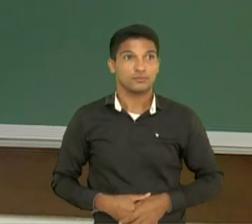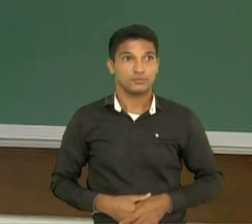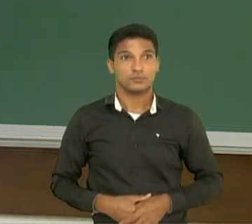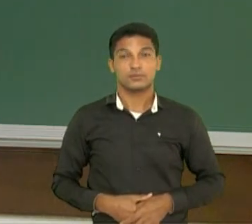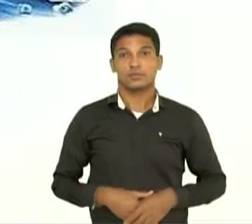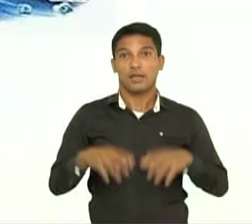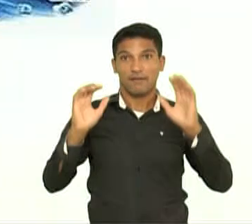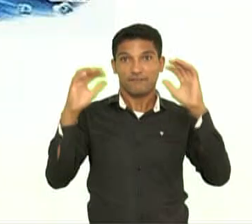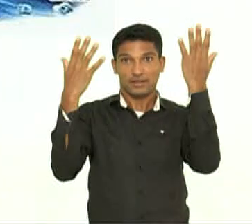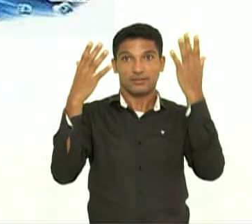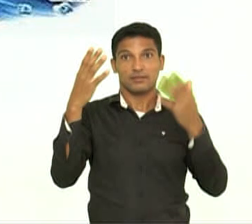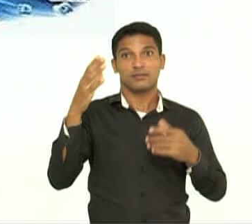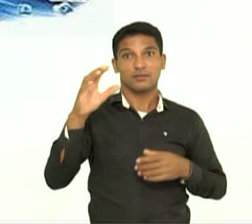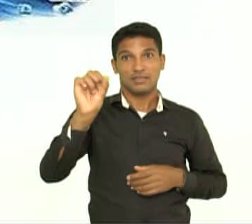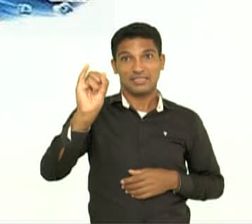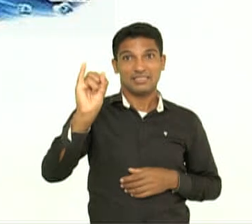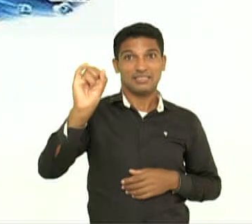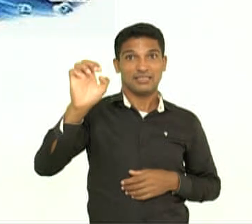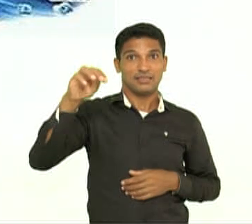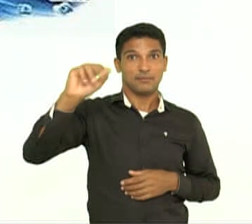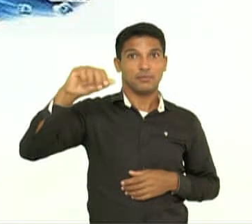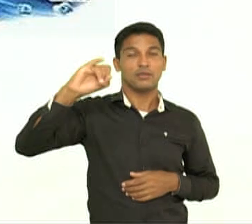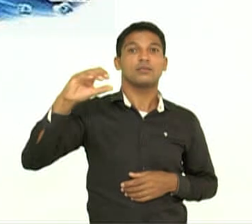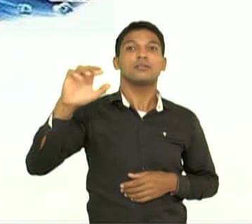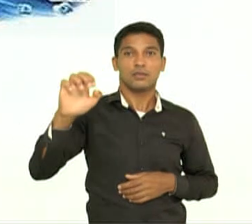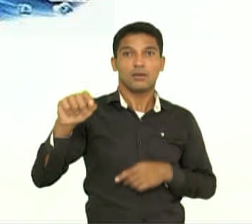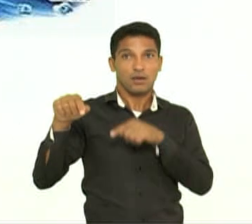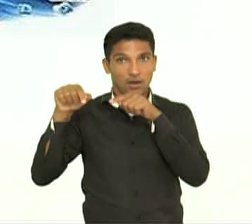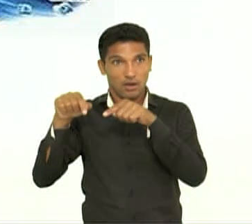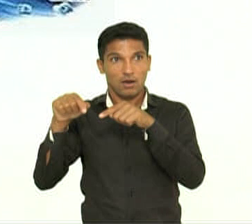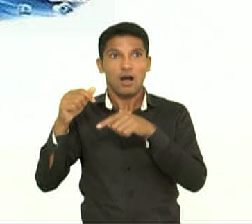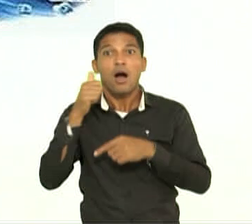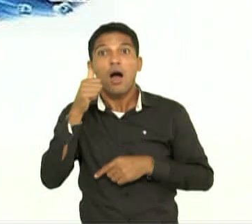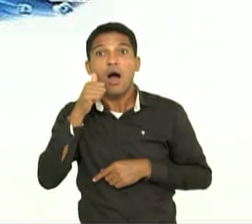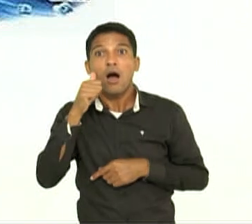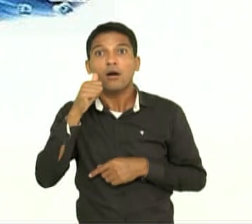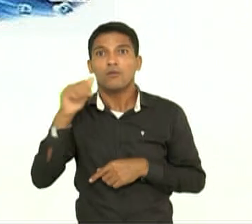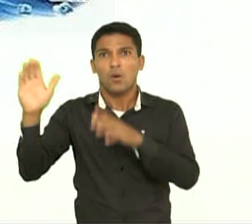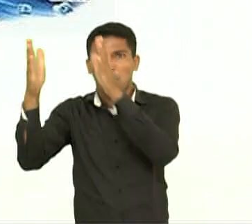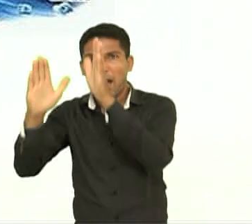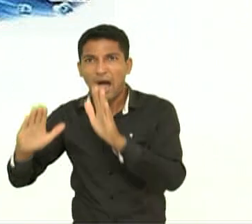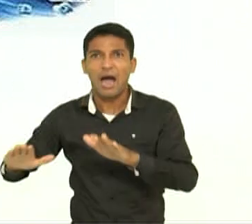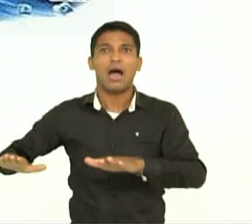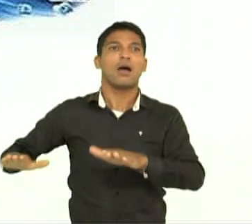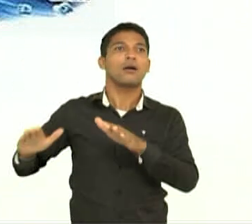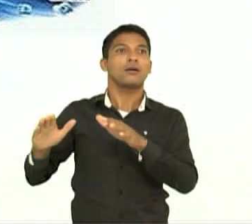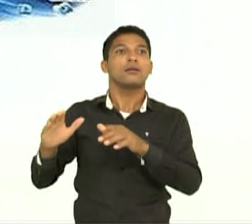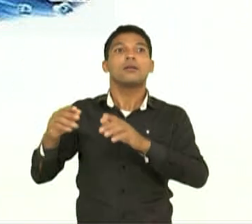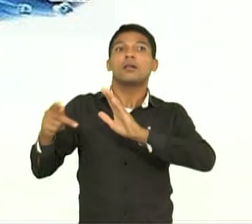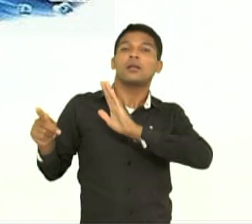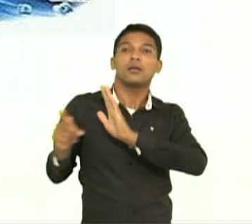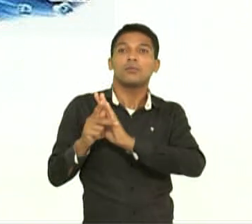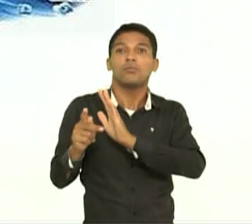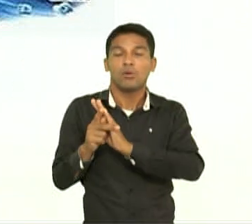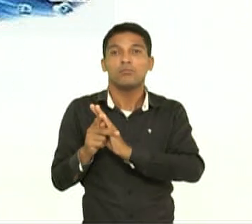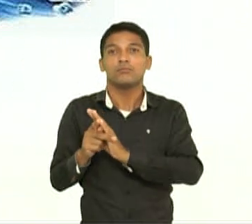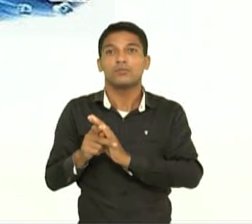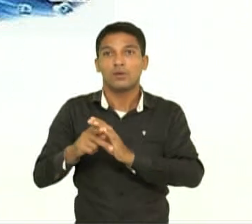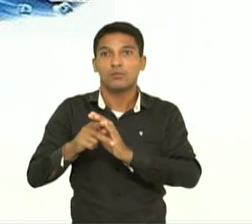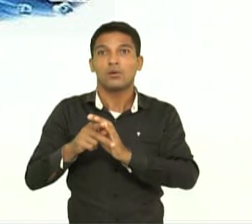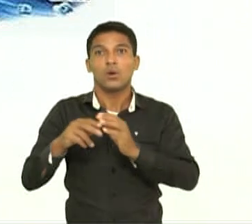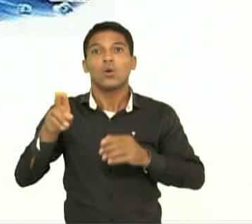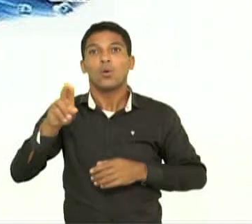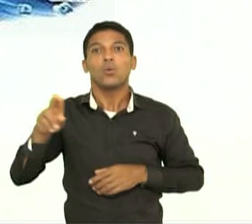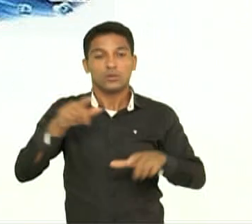festa de Iemanjá é cultuada tanto no Candomblé como na Umbanda, como eu já disse, porque ambas são religiões que possuem um pouco...